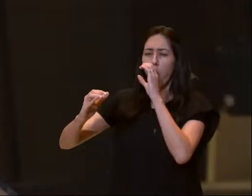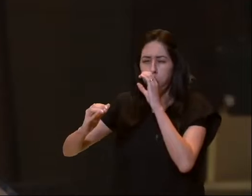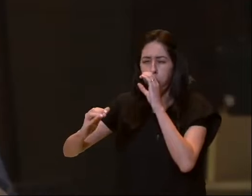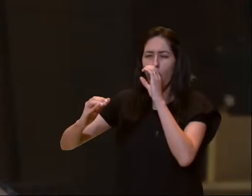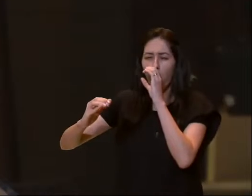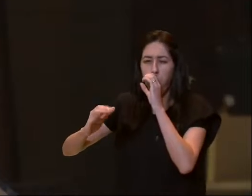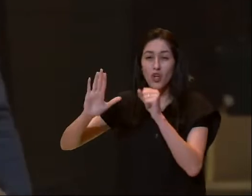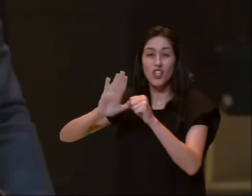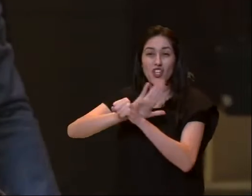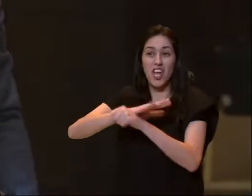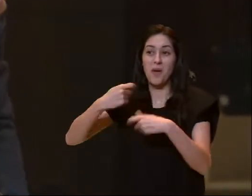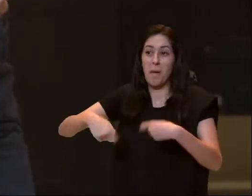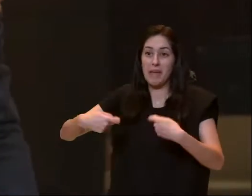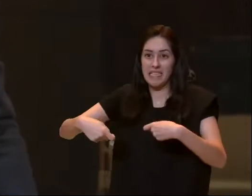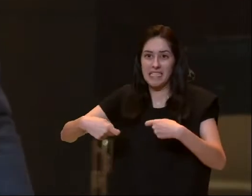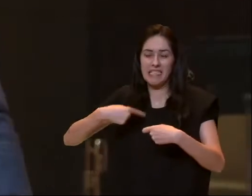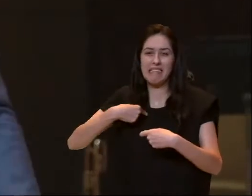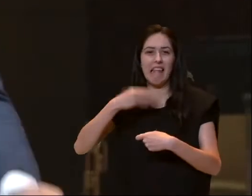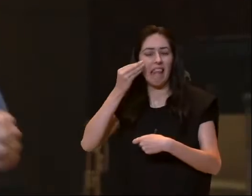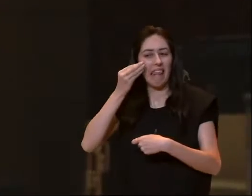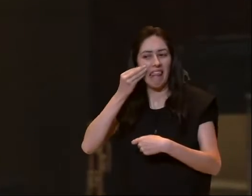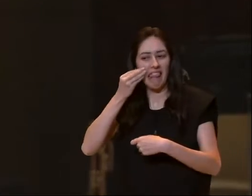único que conseguiu fazer